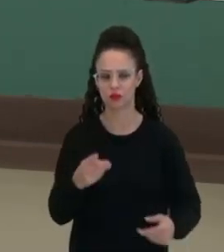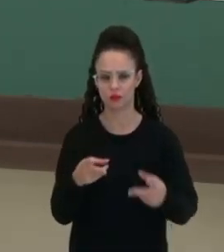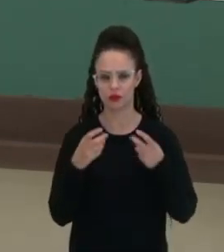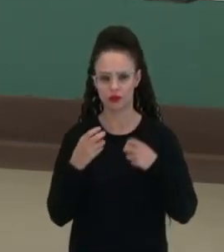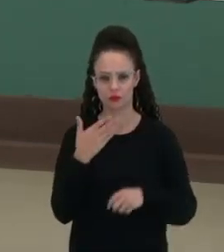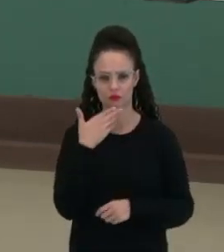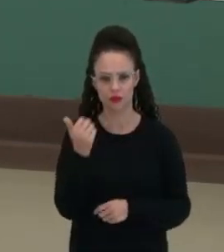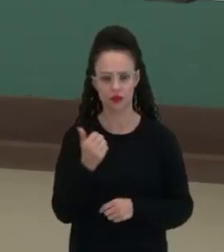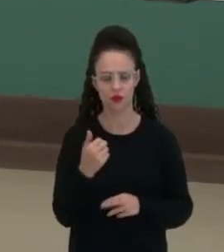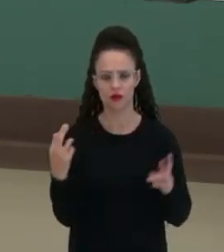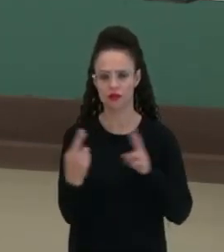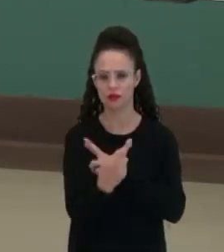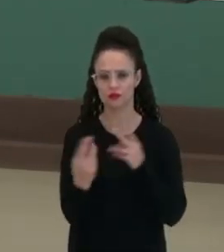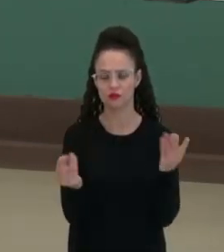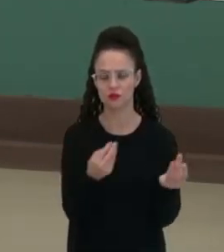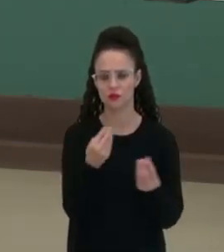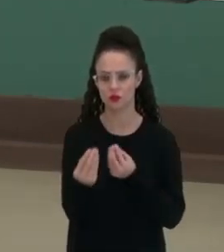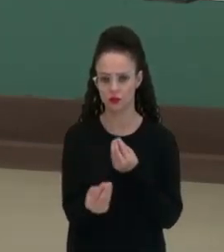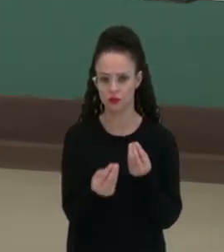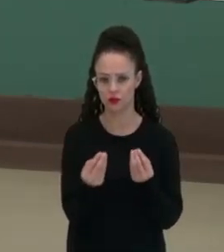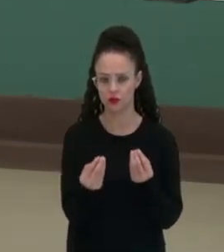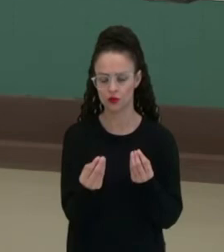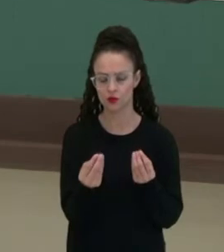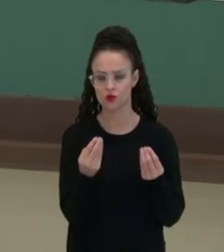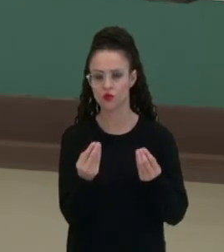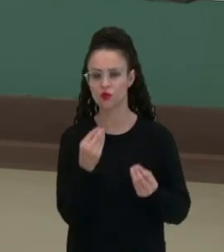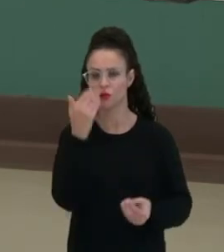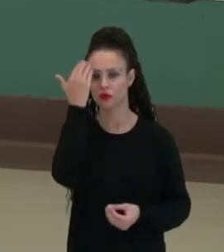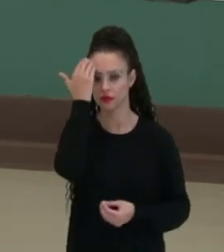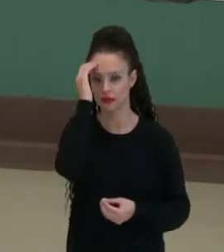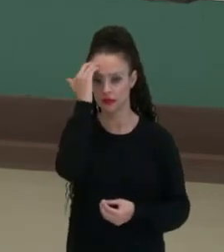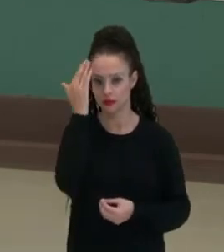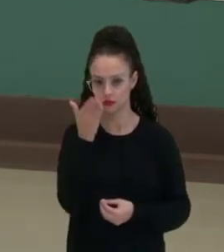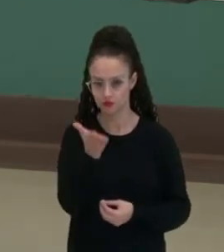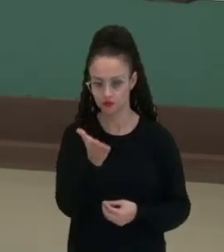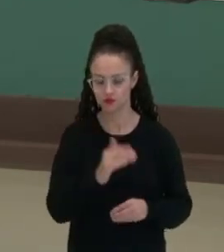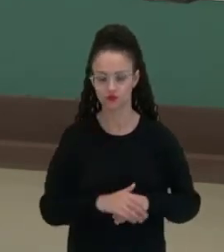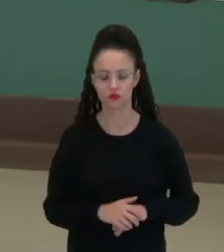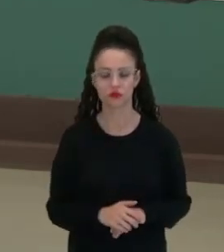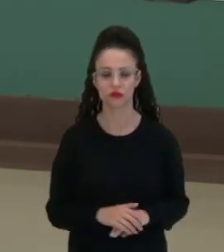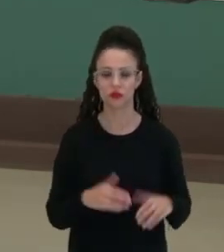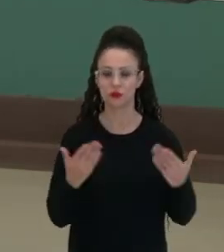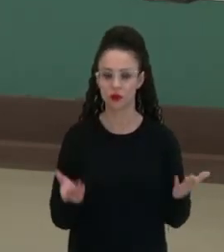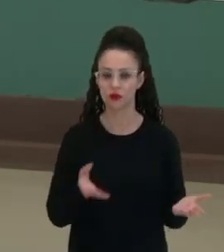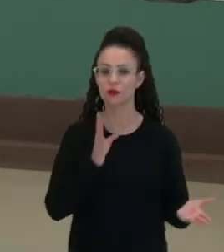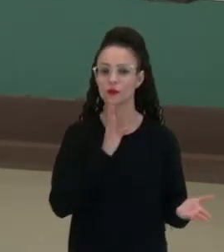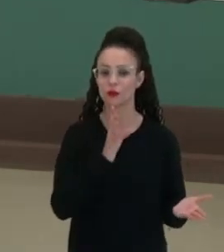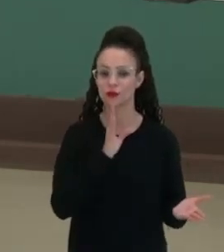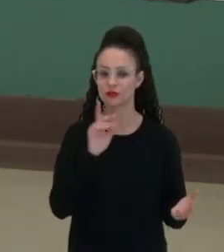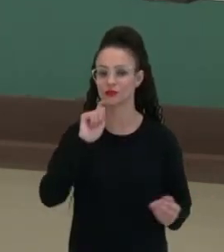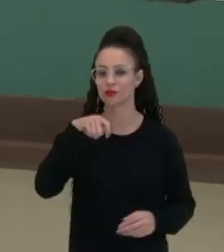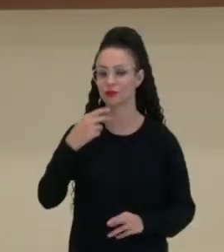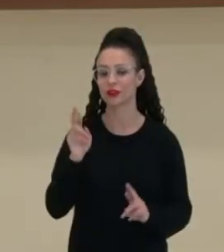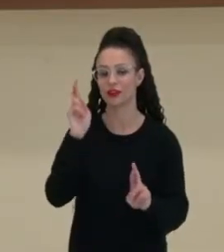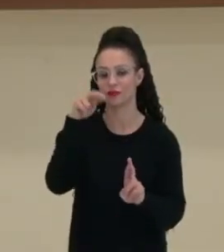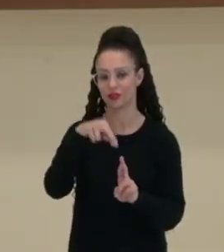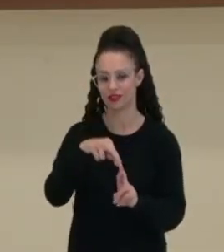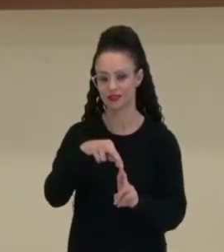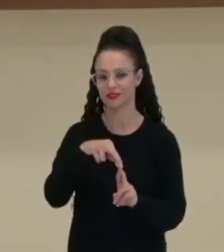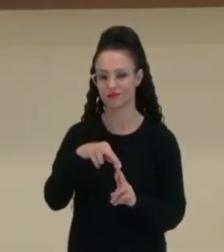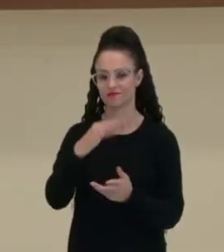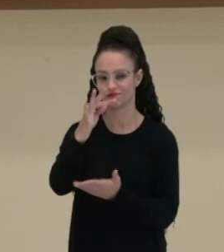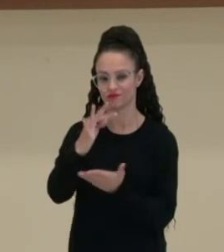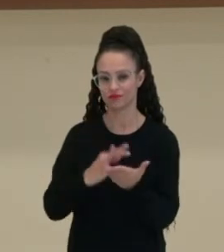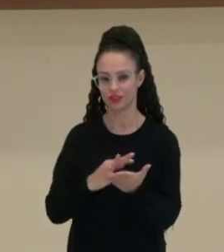melhor essa relação, né? Como entendemos isso? Quando conhecemos a referência da